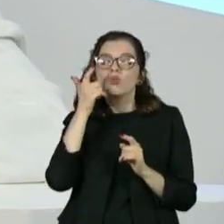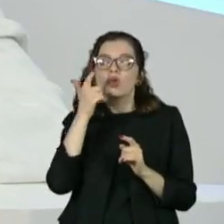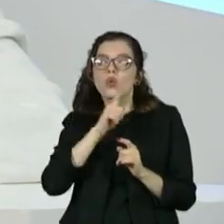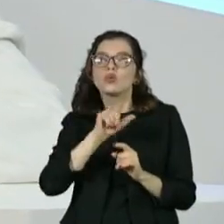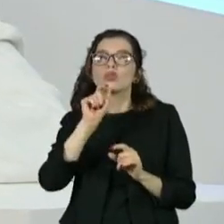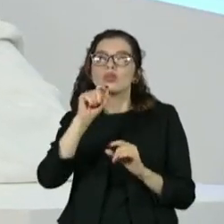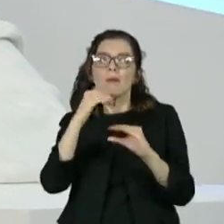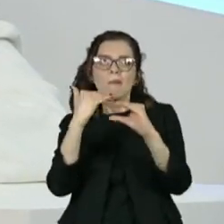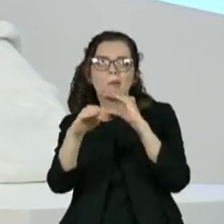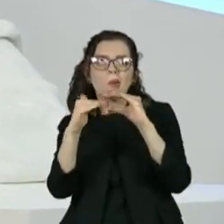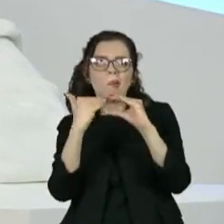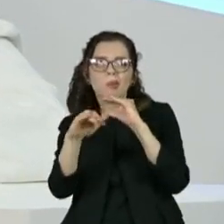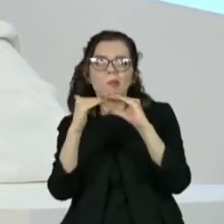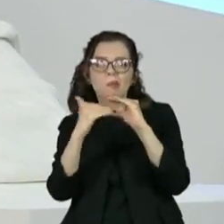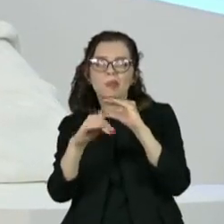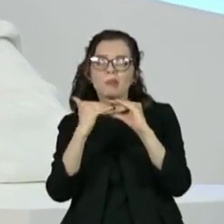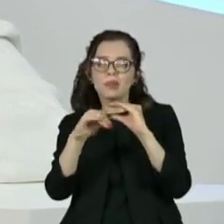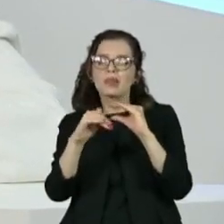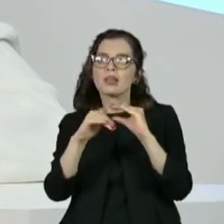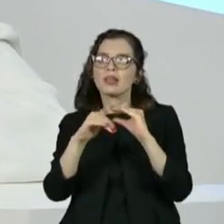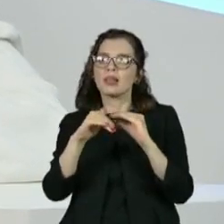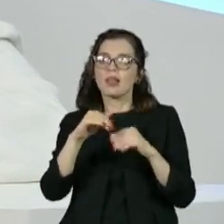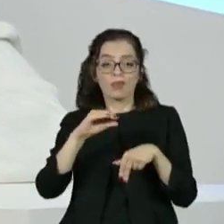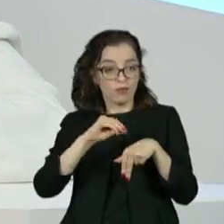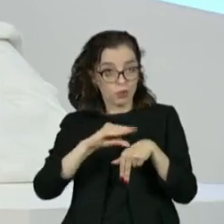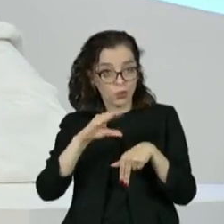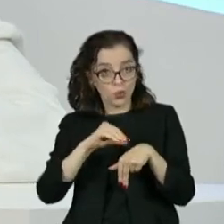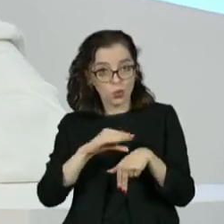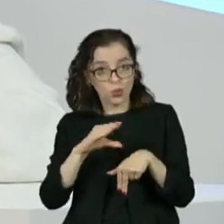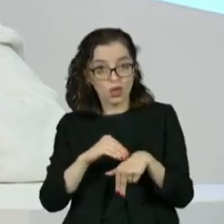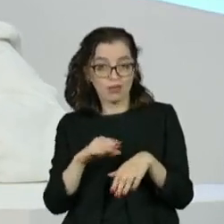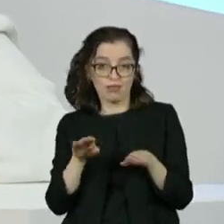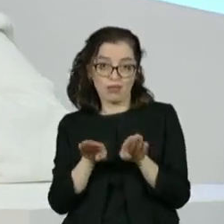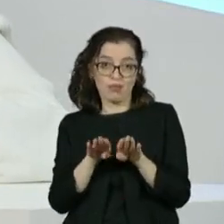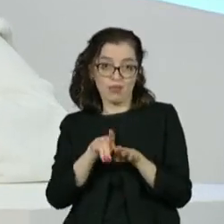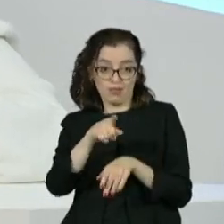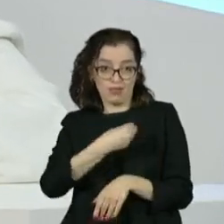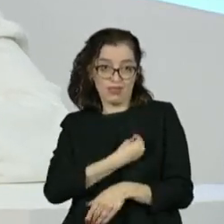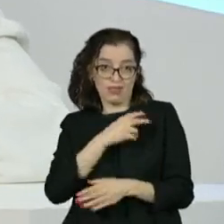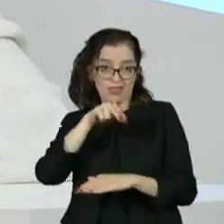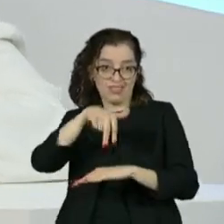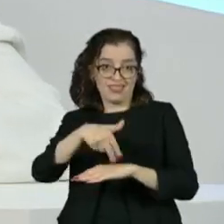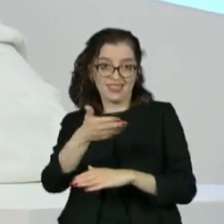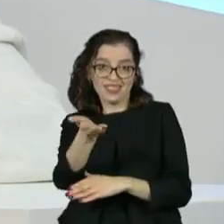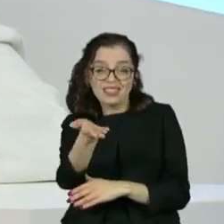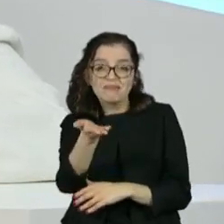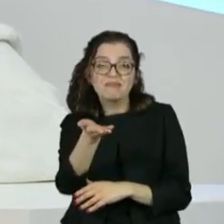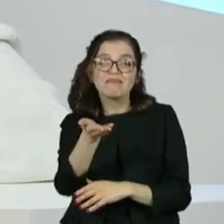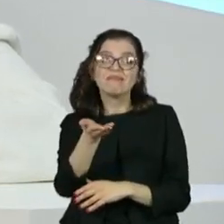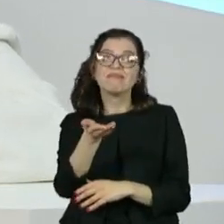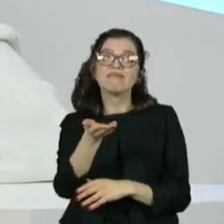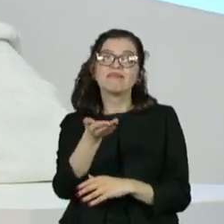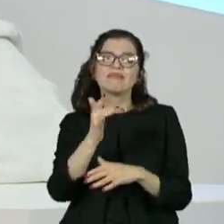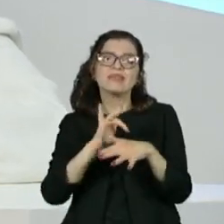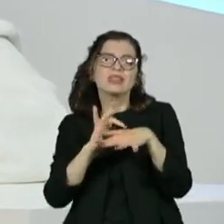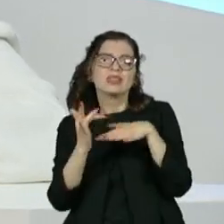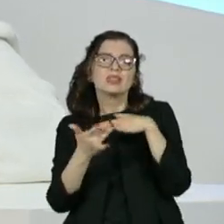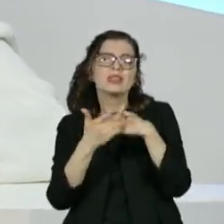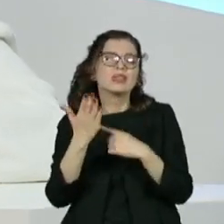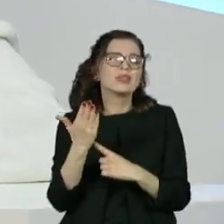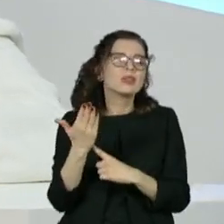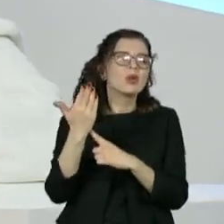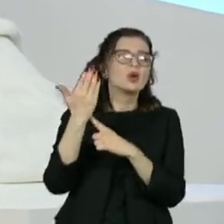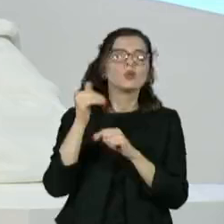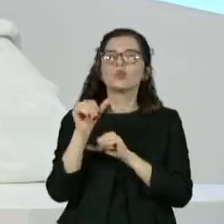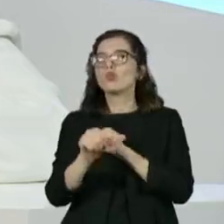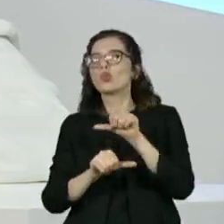rede. Enfim, eu queria saber como que as transformações tecnológicas mudou a sua relação com o telespectador